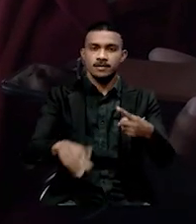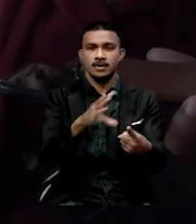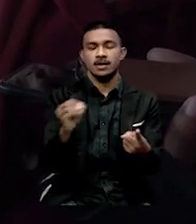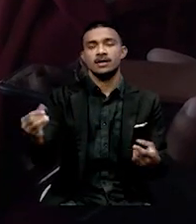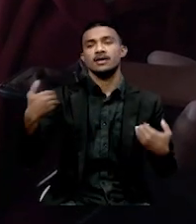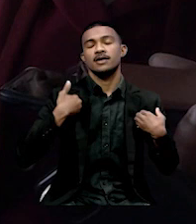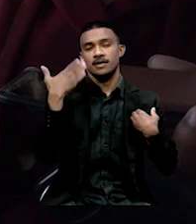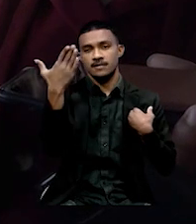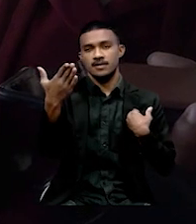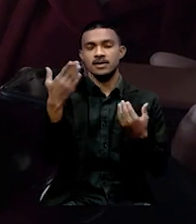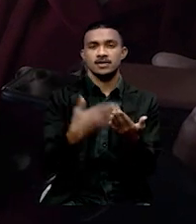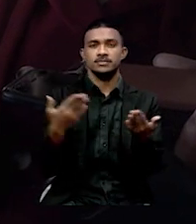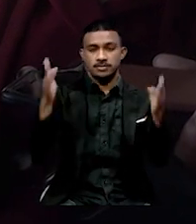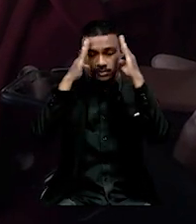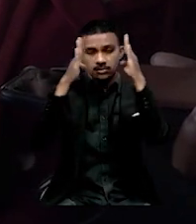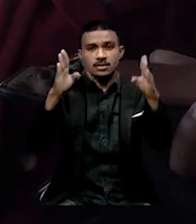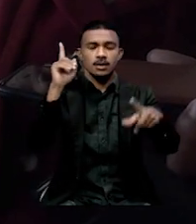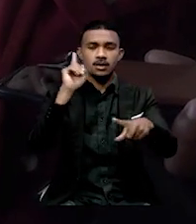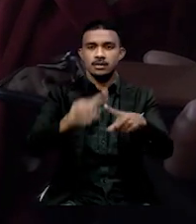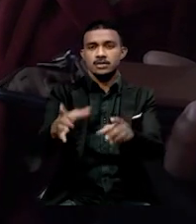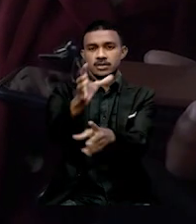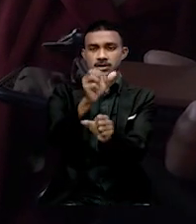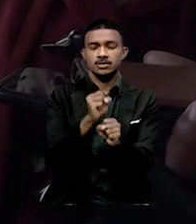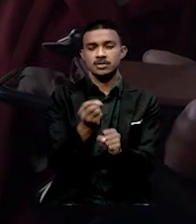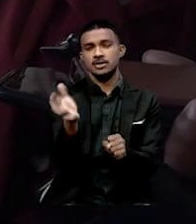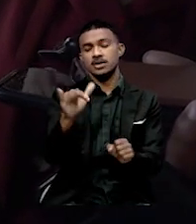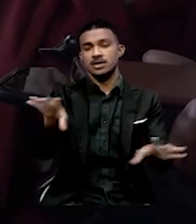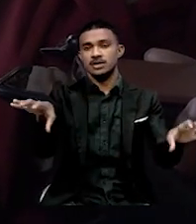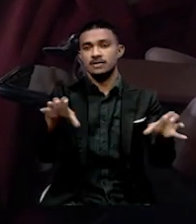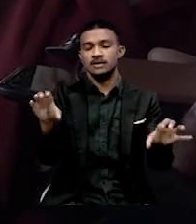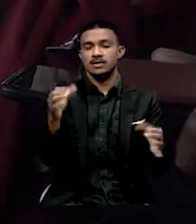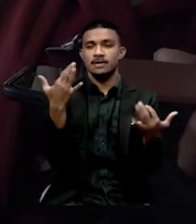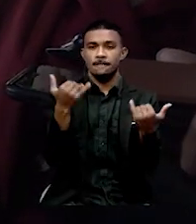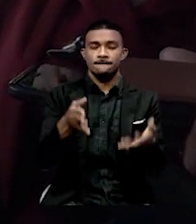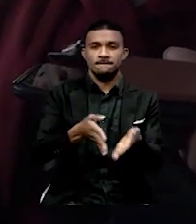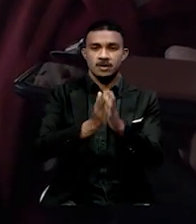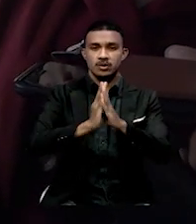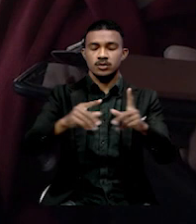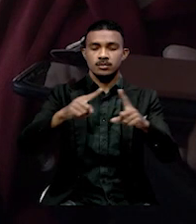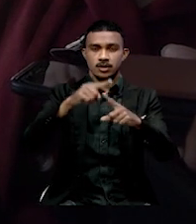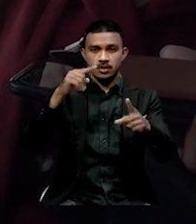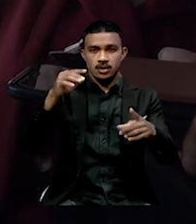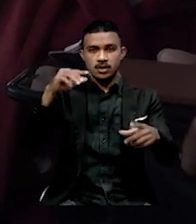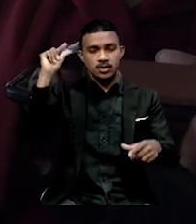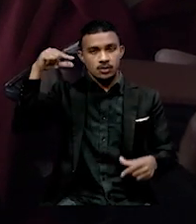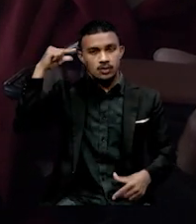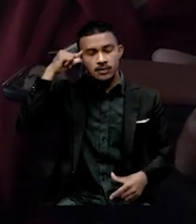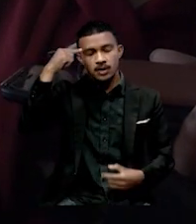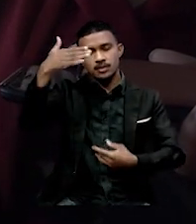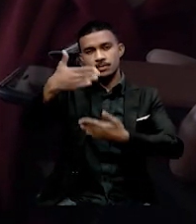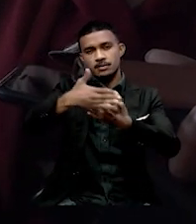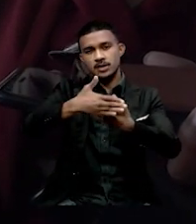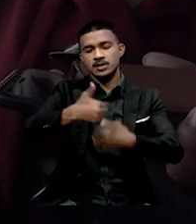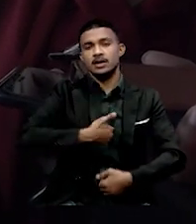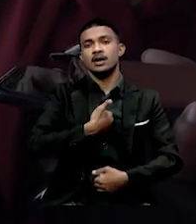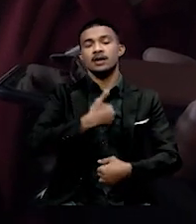são sérios, Liu. É lá conhecemos o serviço, agora apelo o governo e da dele. Para que se camba